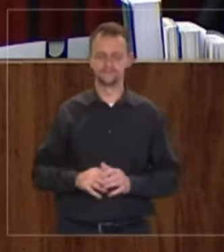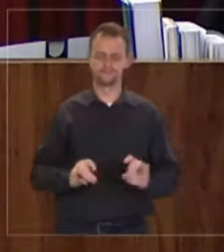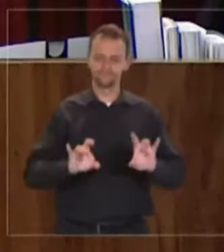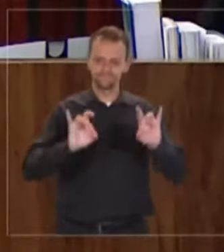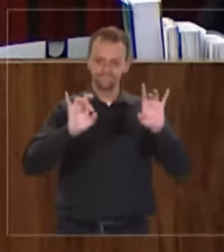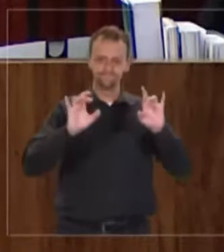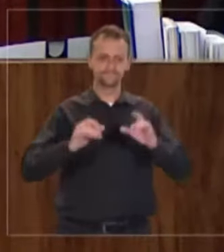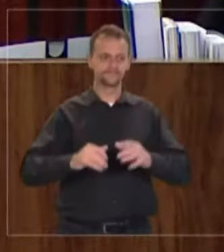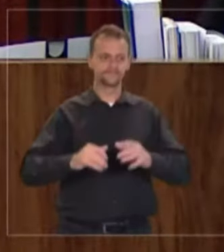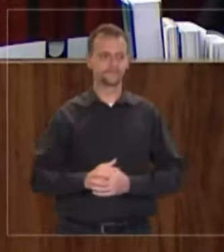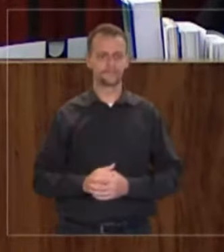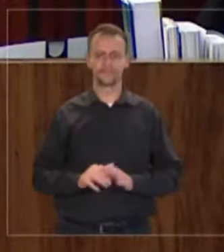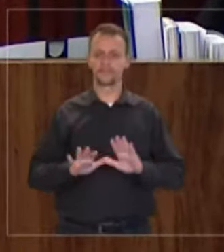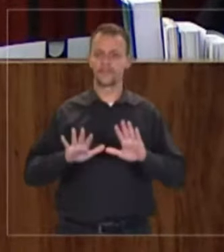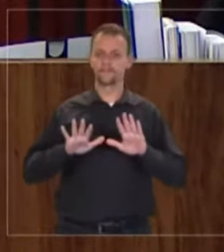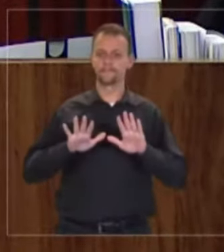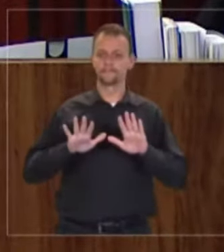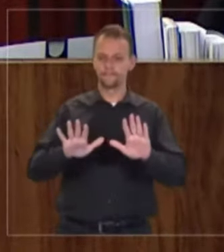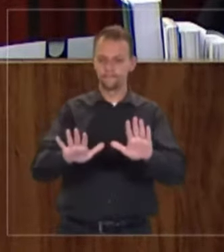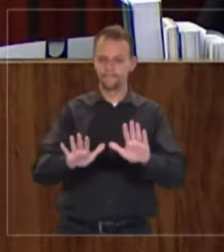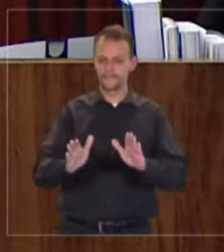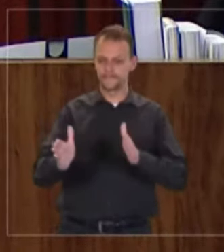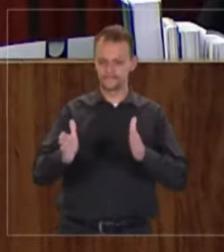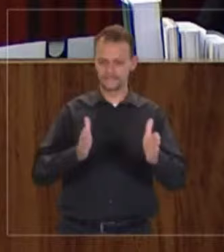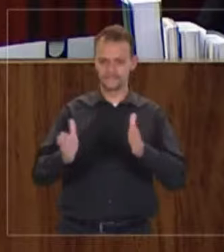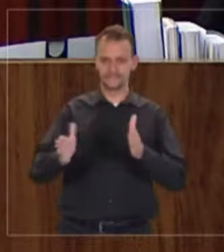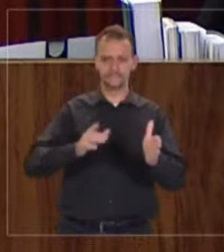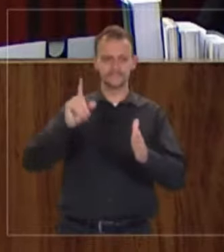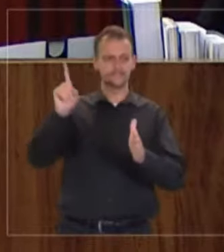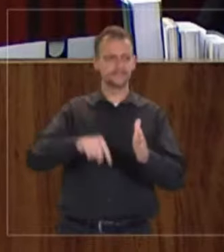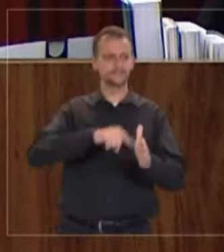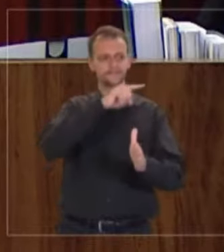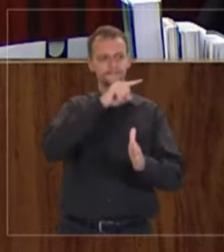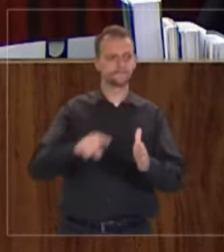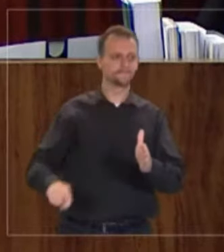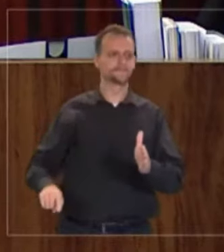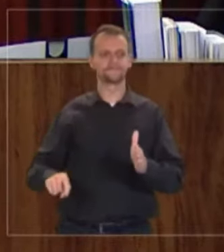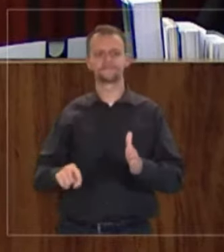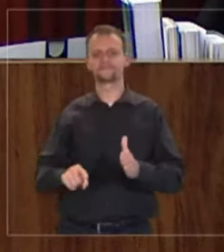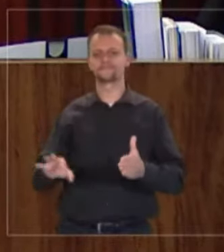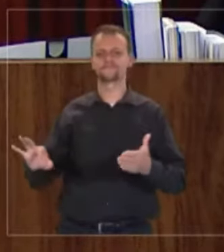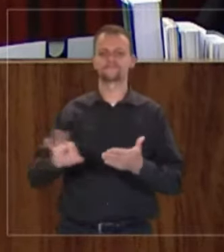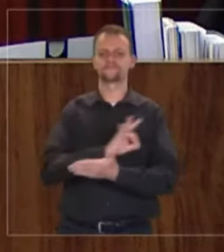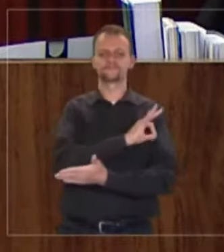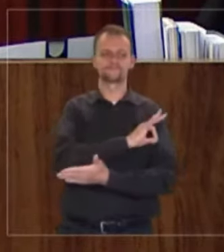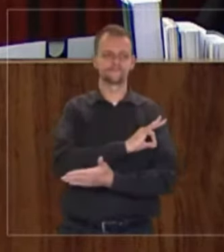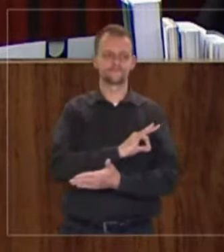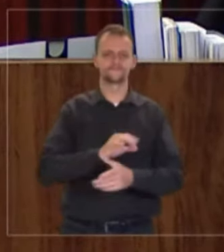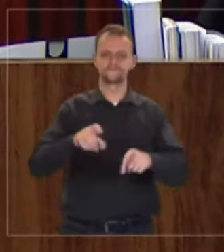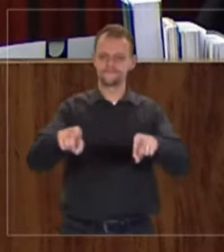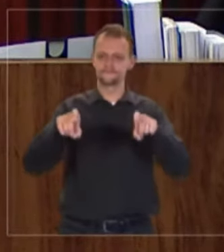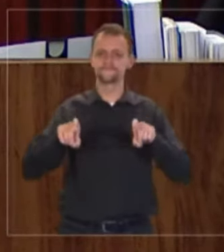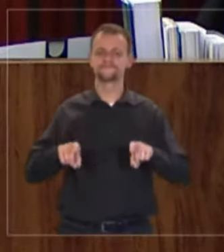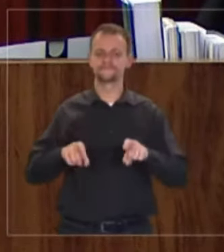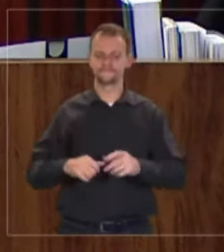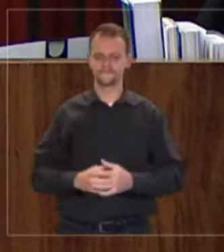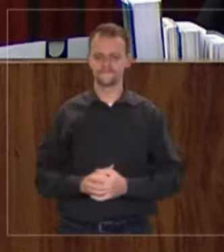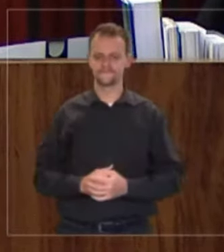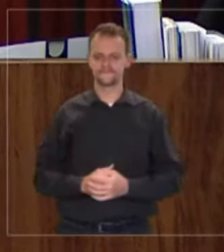mas para cassação de registro cassação de mandatos e decretação de